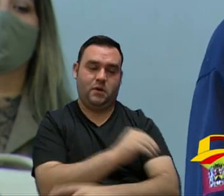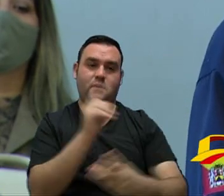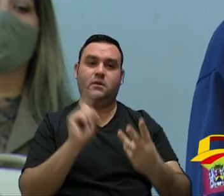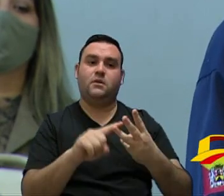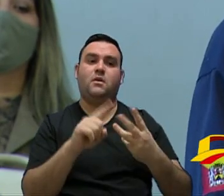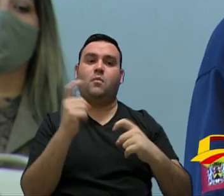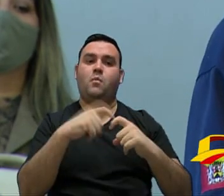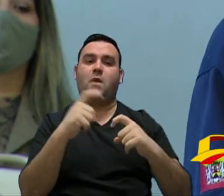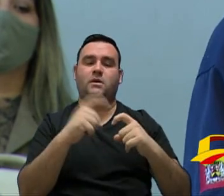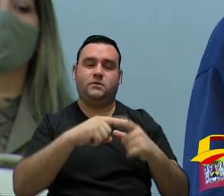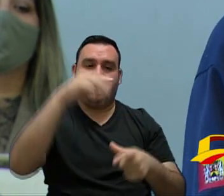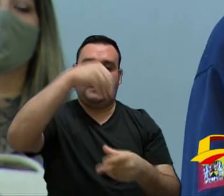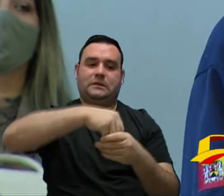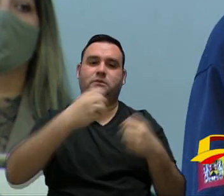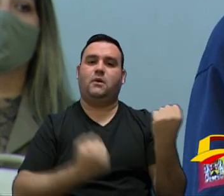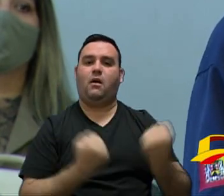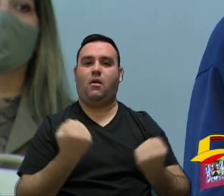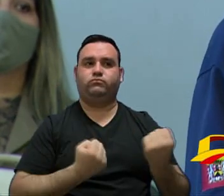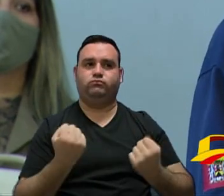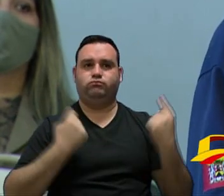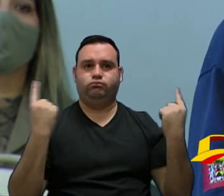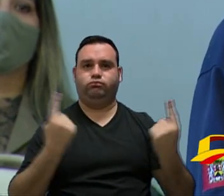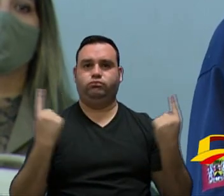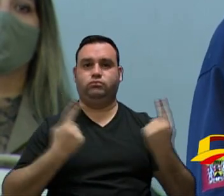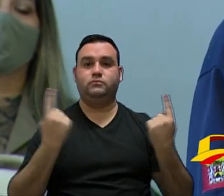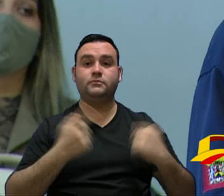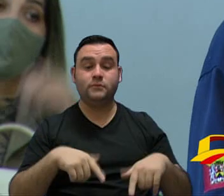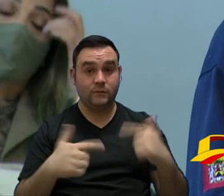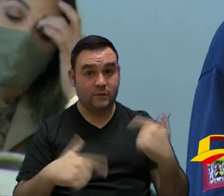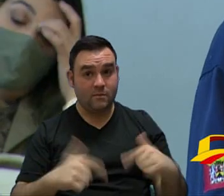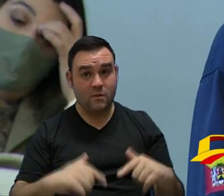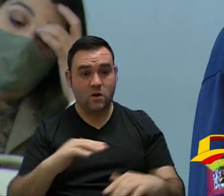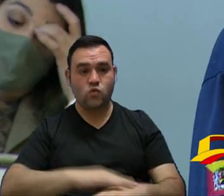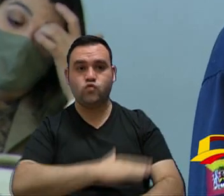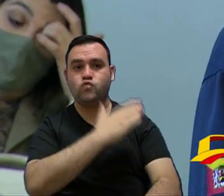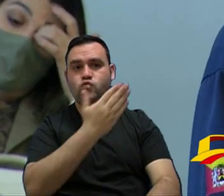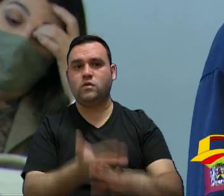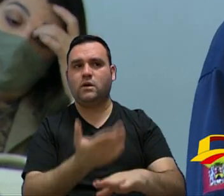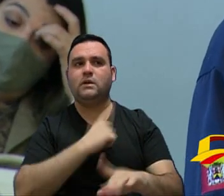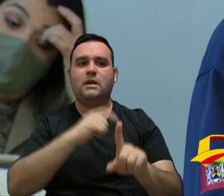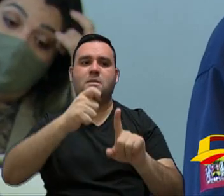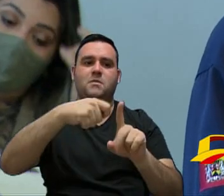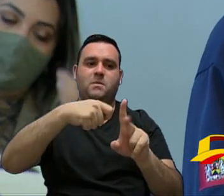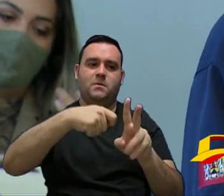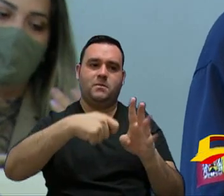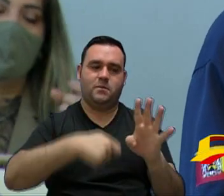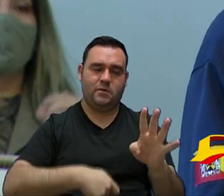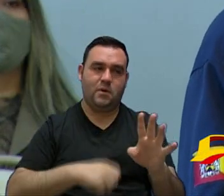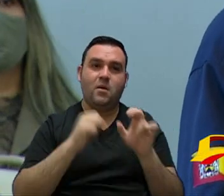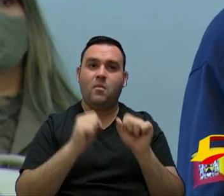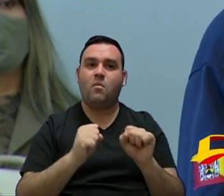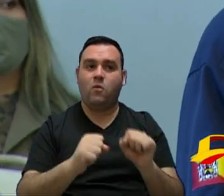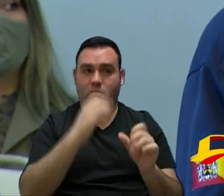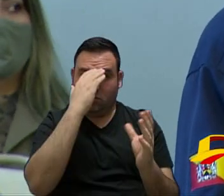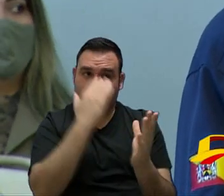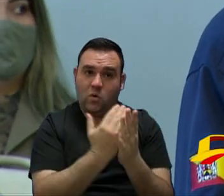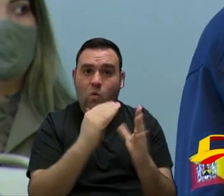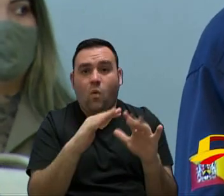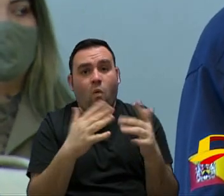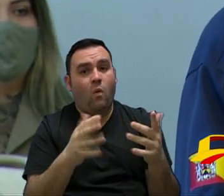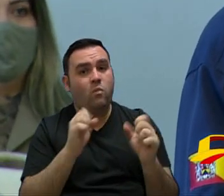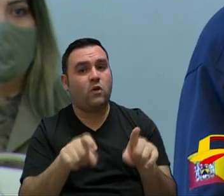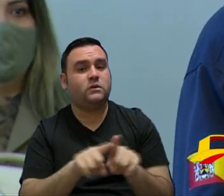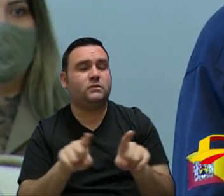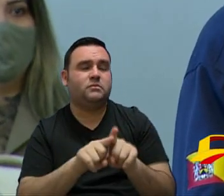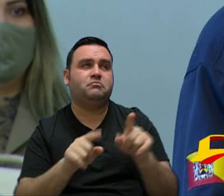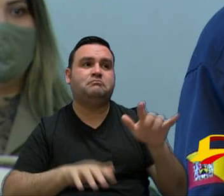e o médico que está na ambulância e que vai realizar o plantão naquele dia eu tenho escala mensal ela pode ser cumprida ou